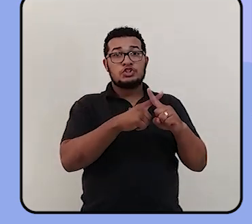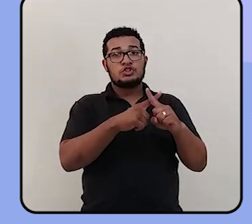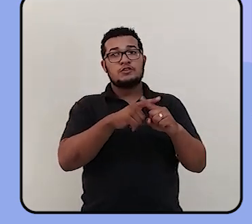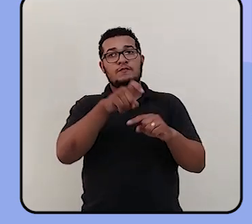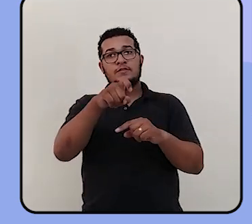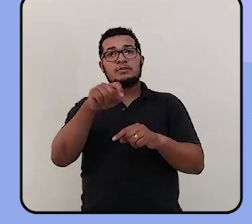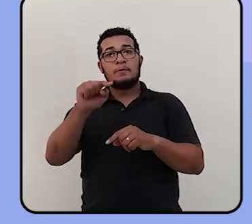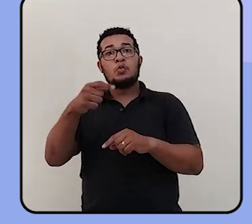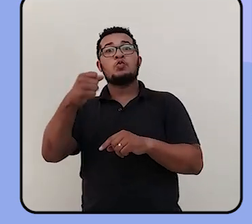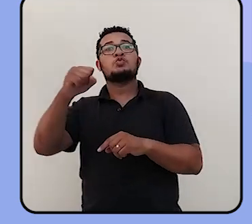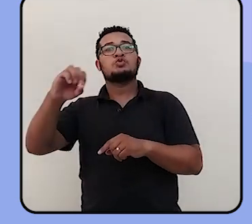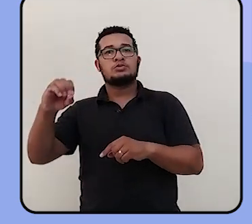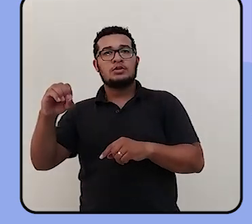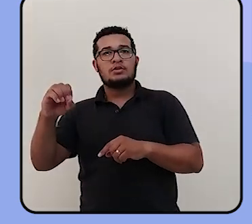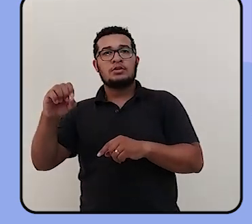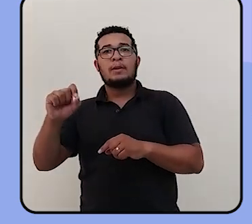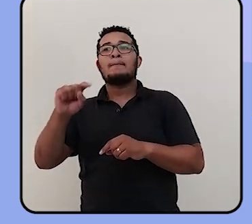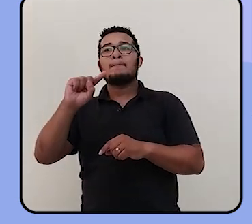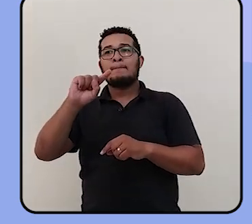vezes 1.800,